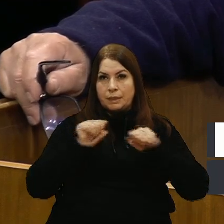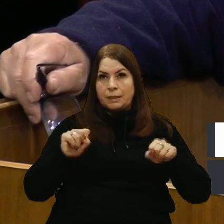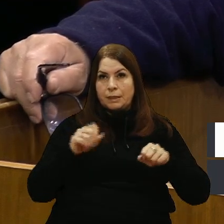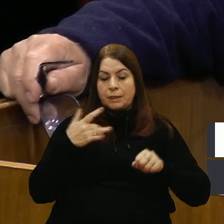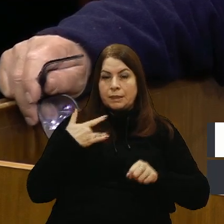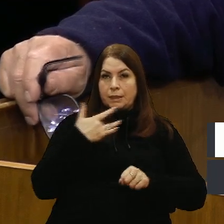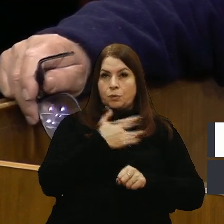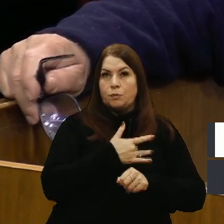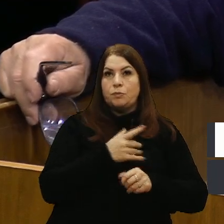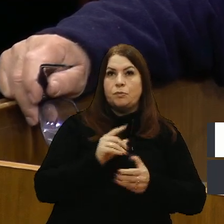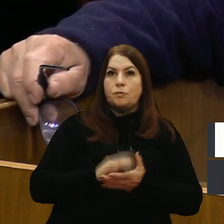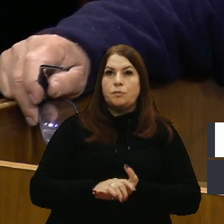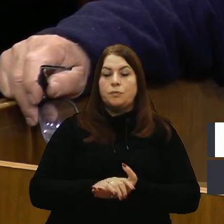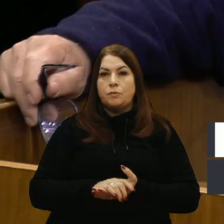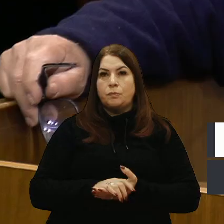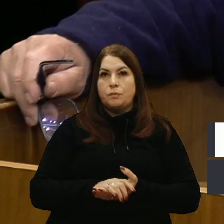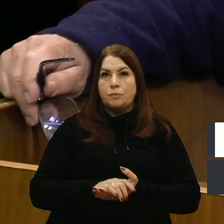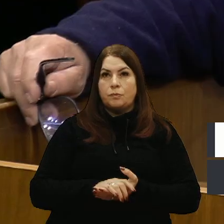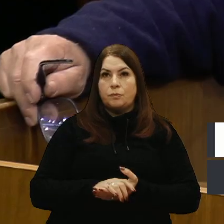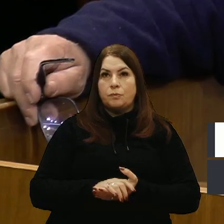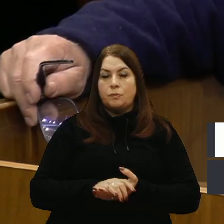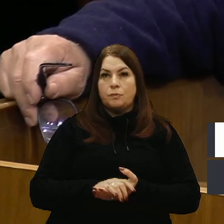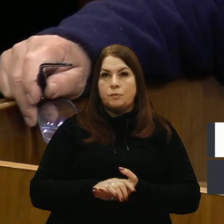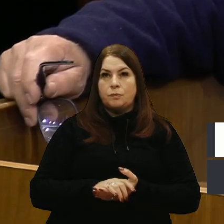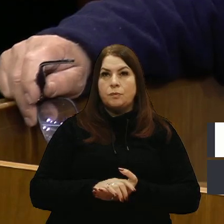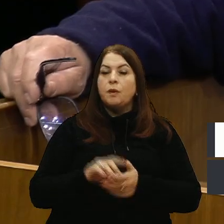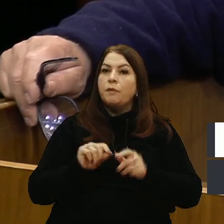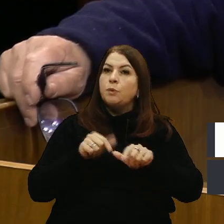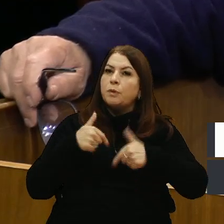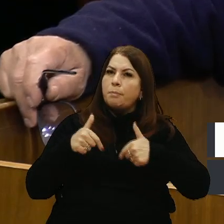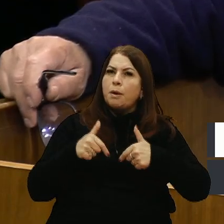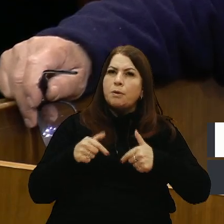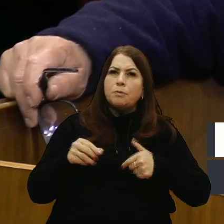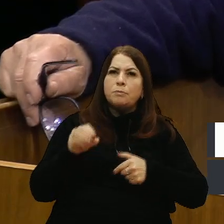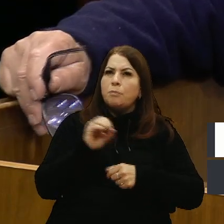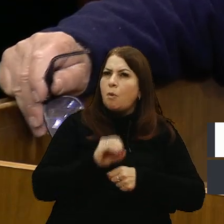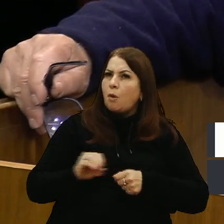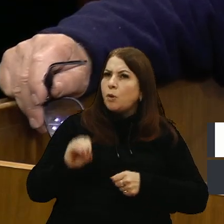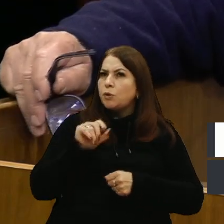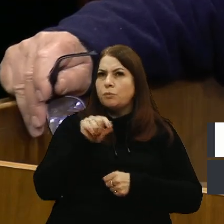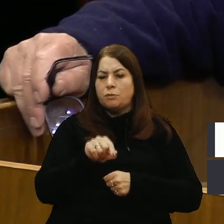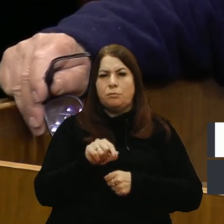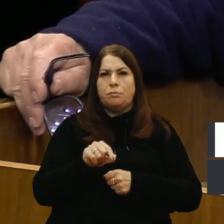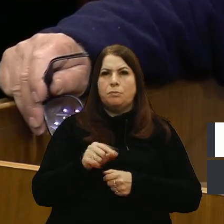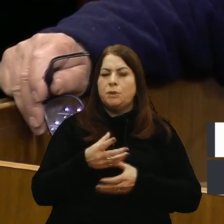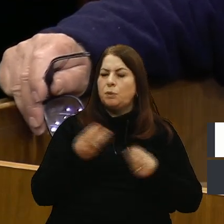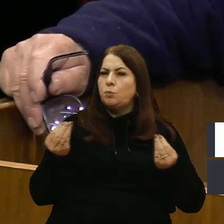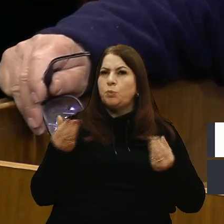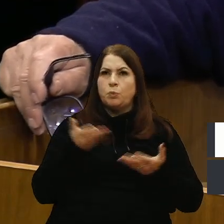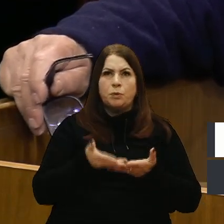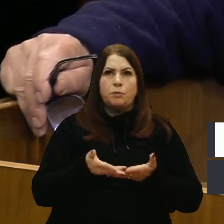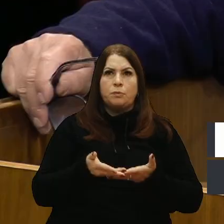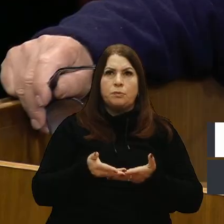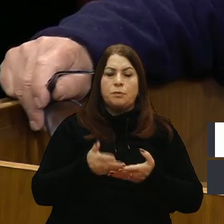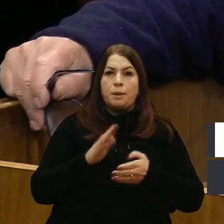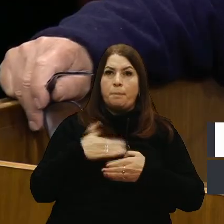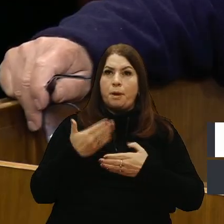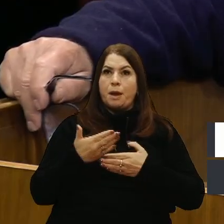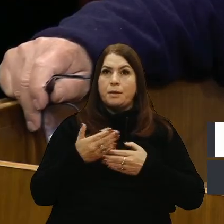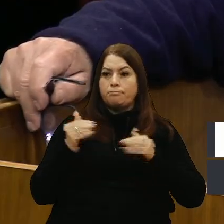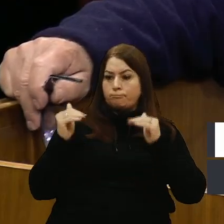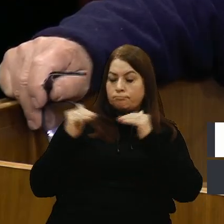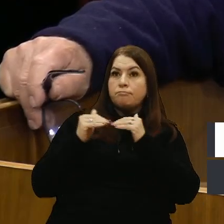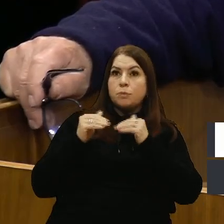Saúde, que faz um trabalho magnífico, que está muito mais em sintonia